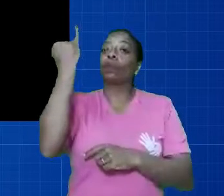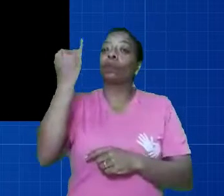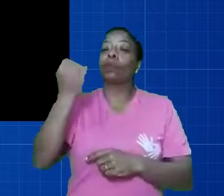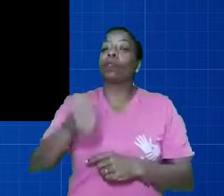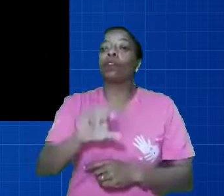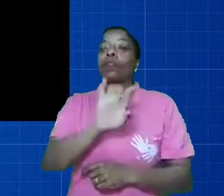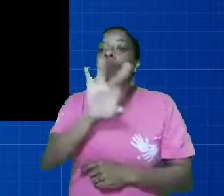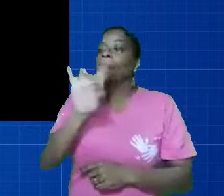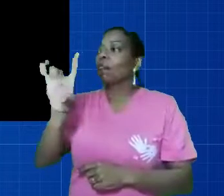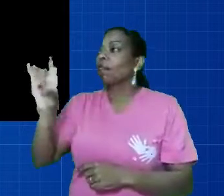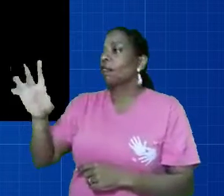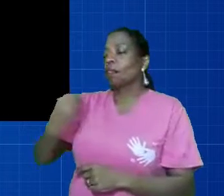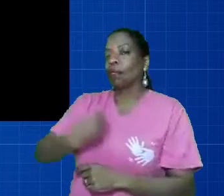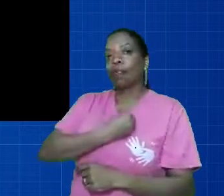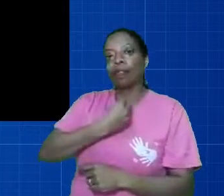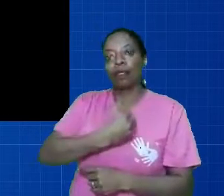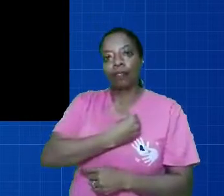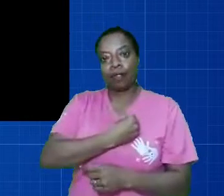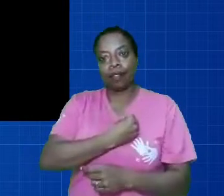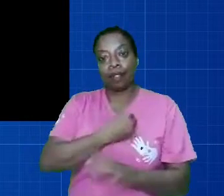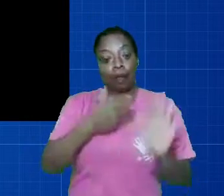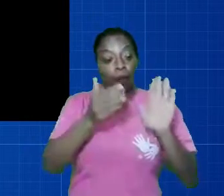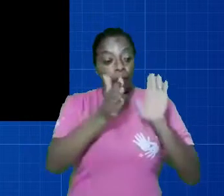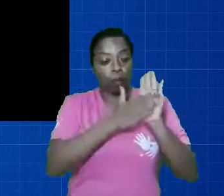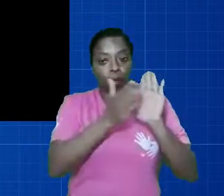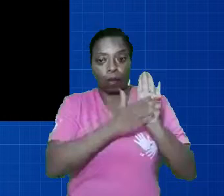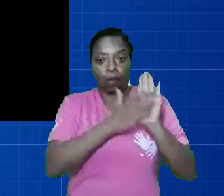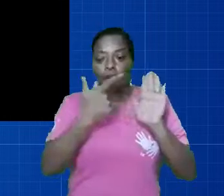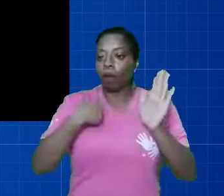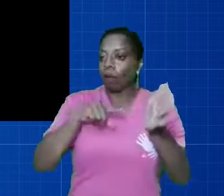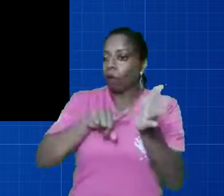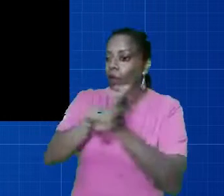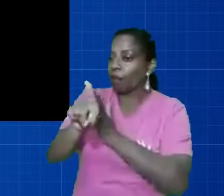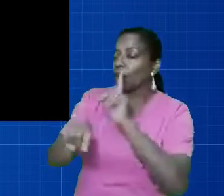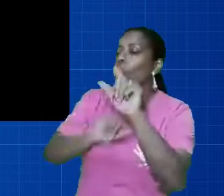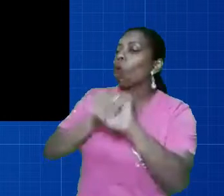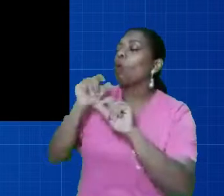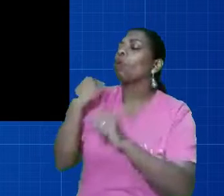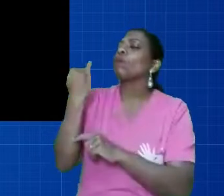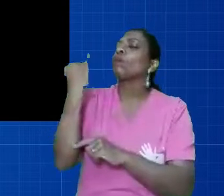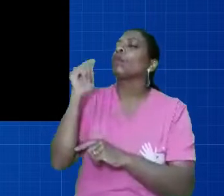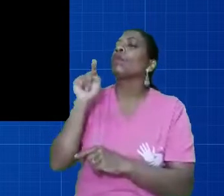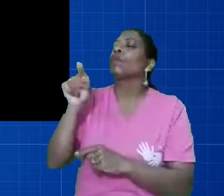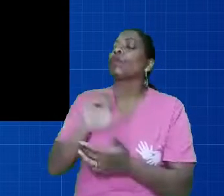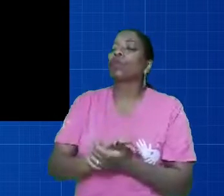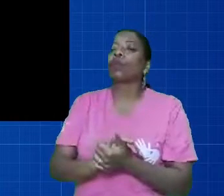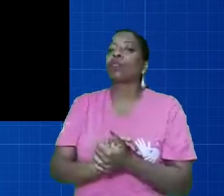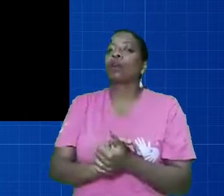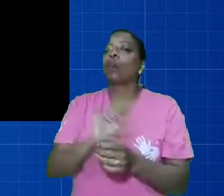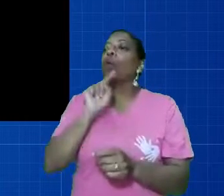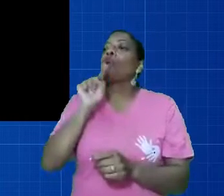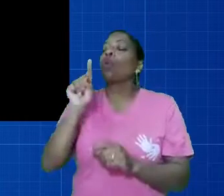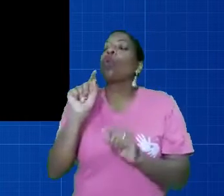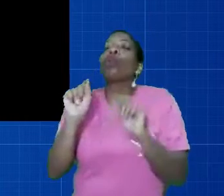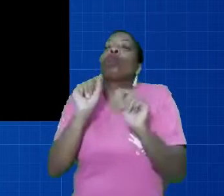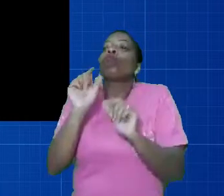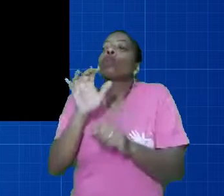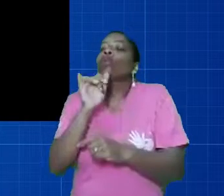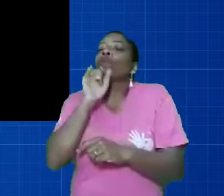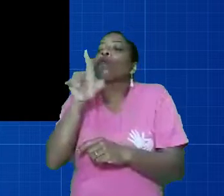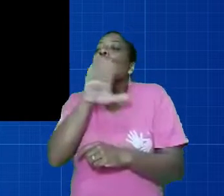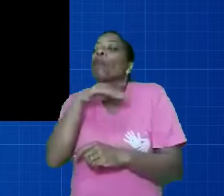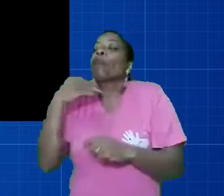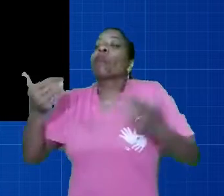importantes que a proposta foi essa. Então, o que é importante para você? O que você levaria de importante ali?